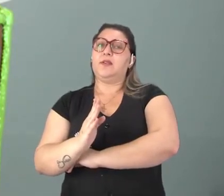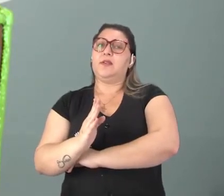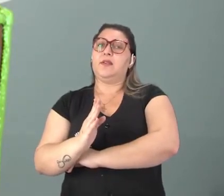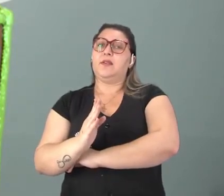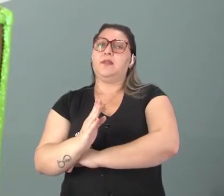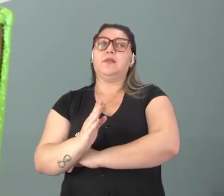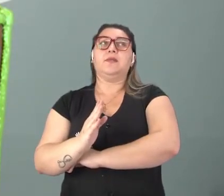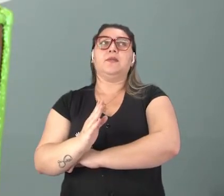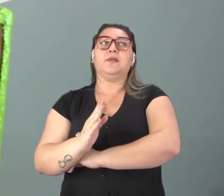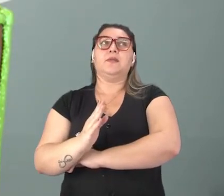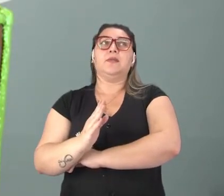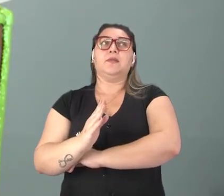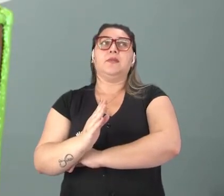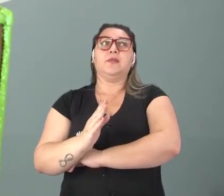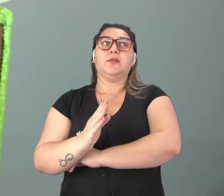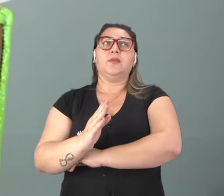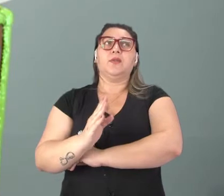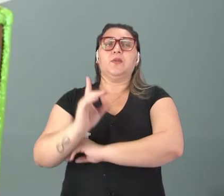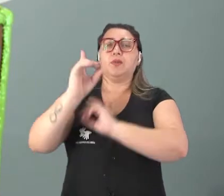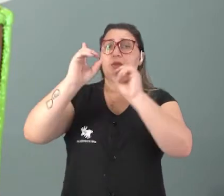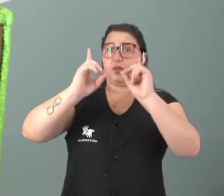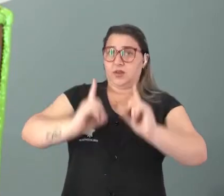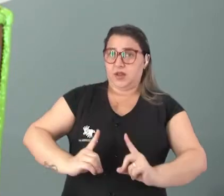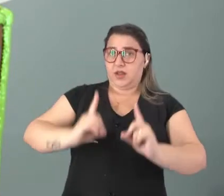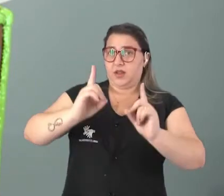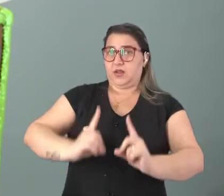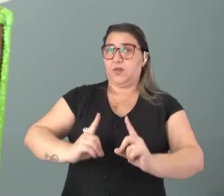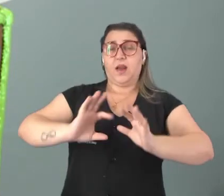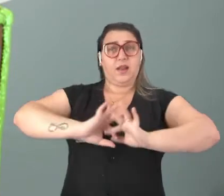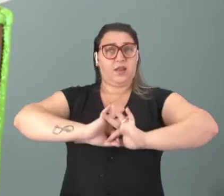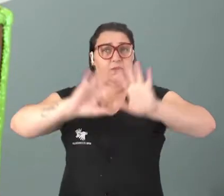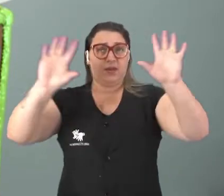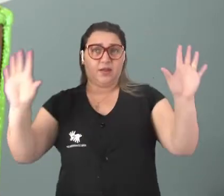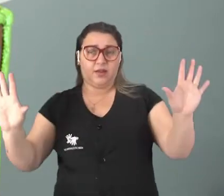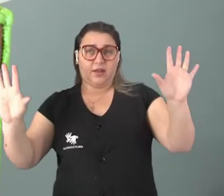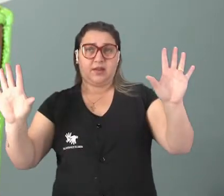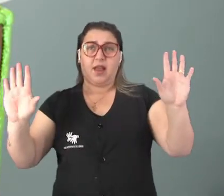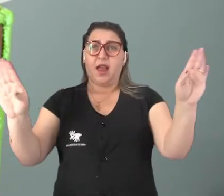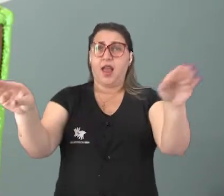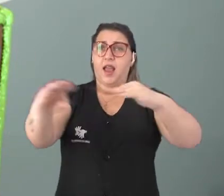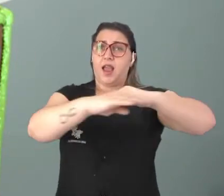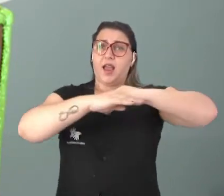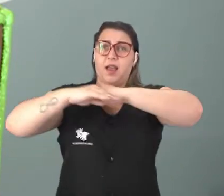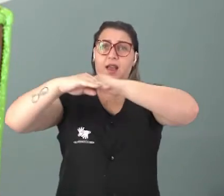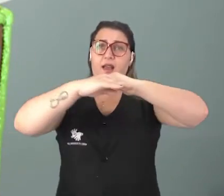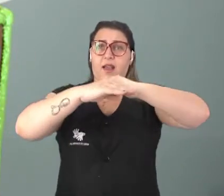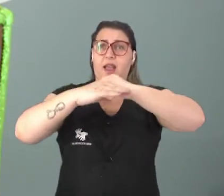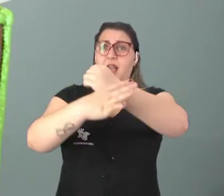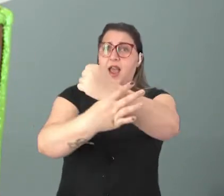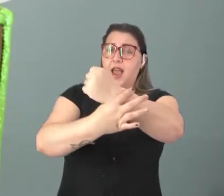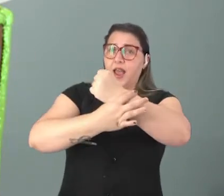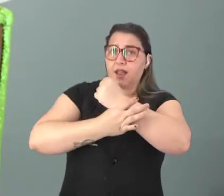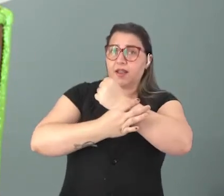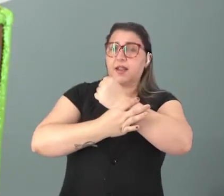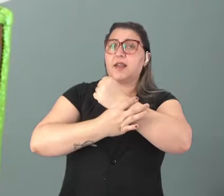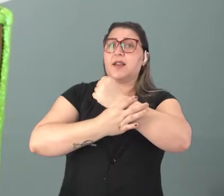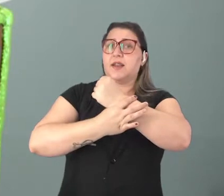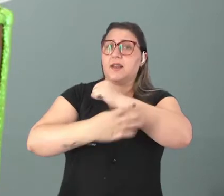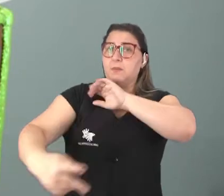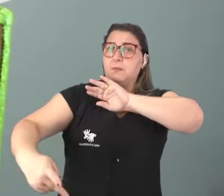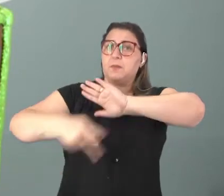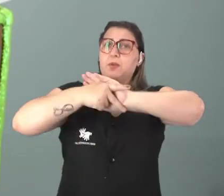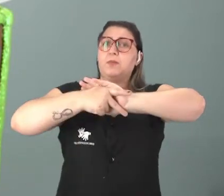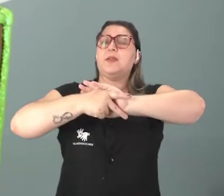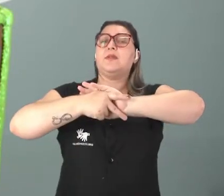inviolabilidade do direito à vida, à liberdade, à igualdade, à segurança e à